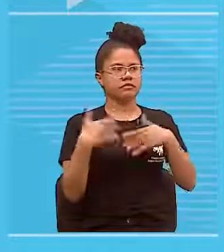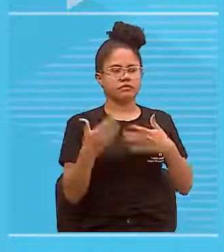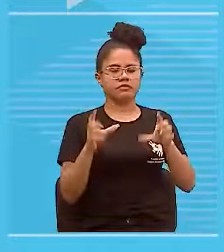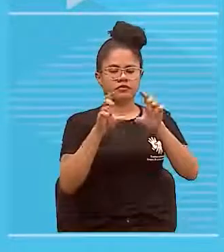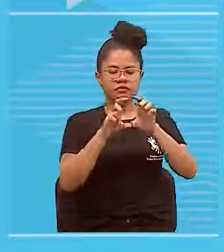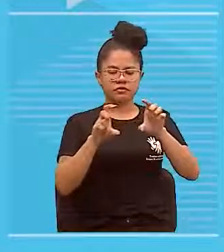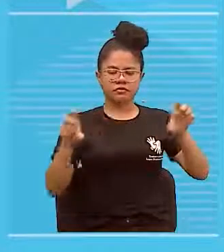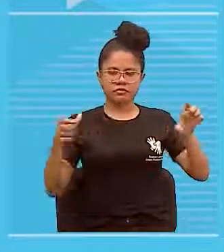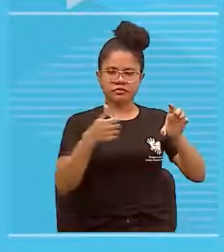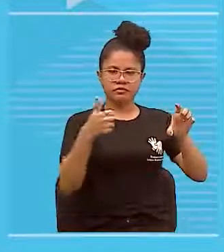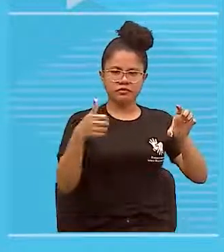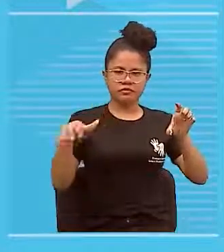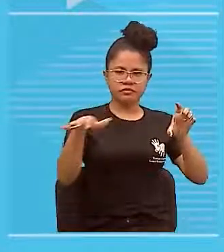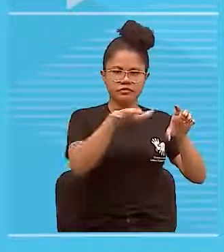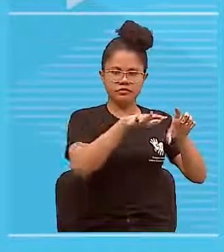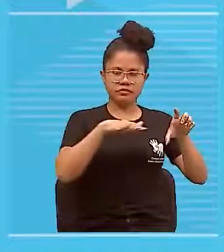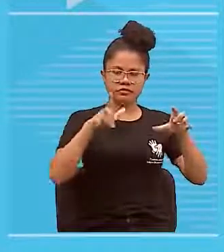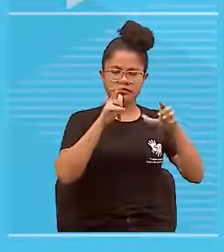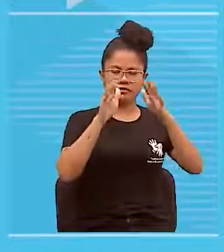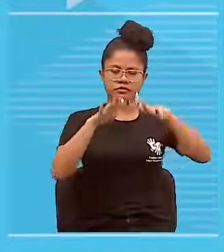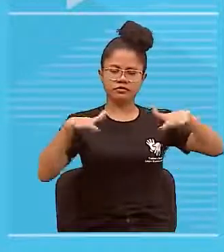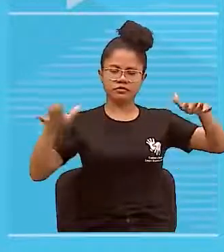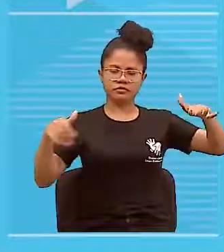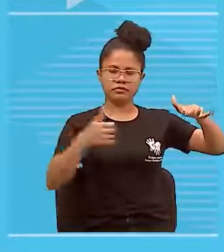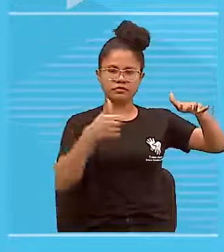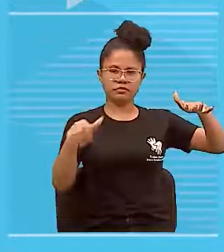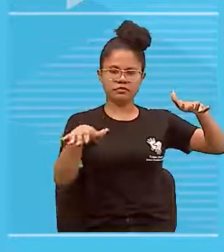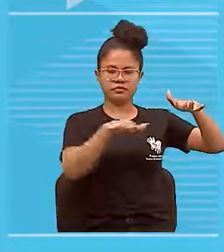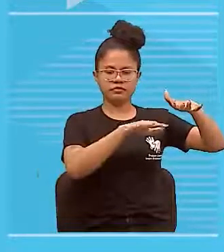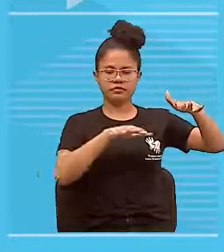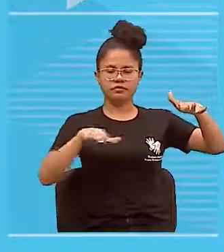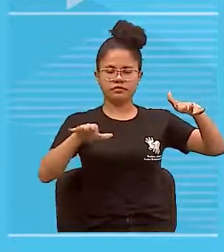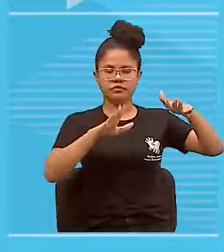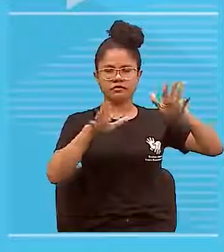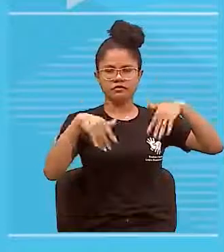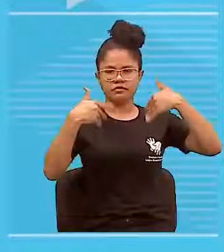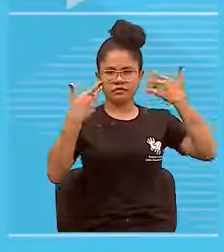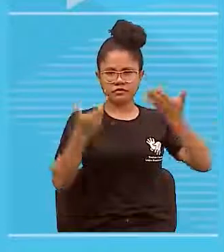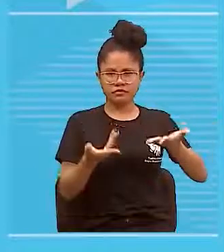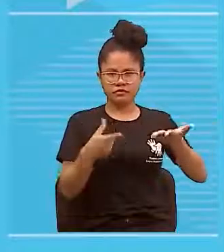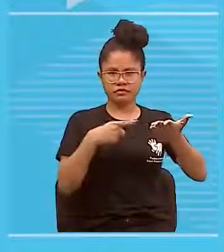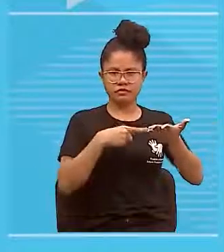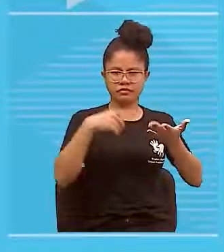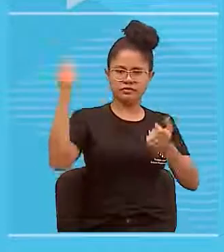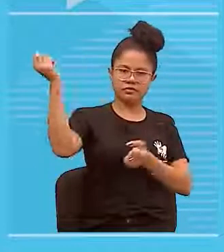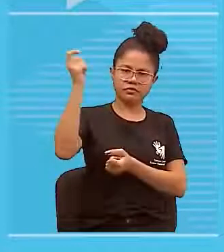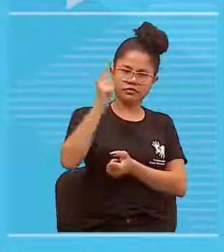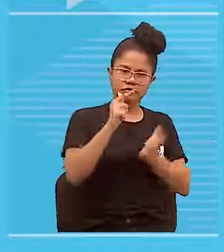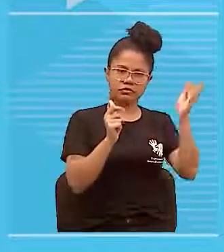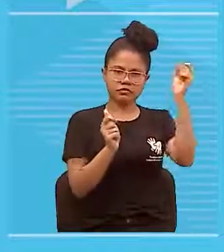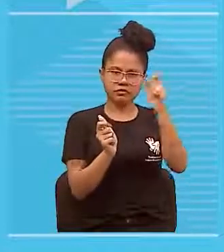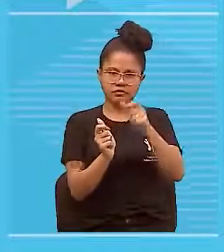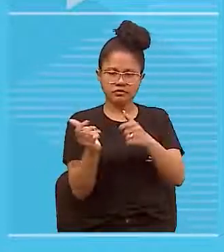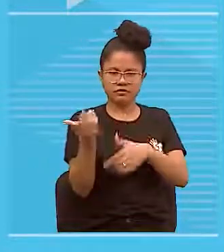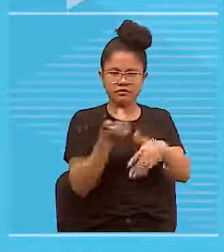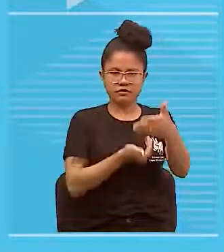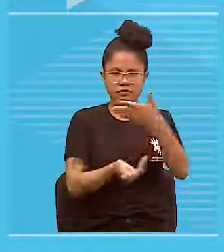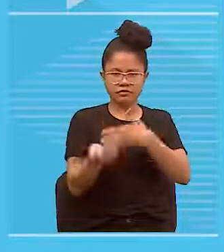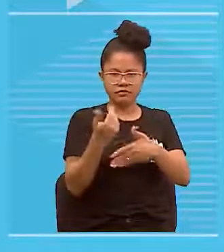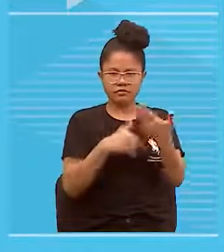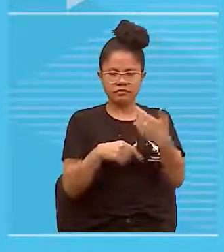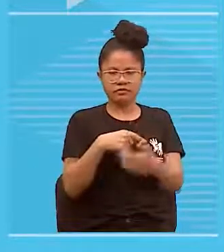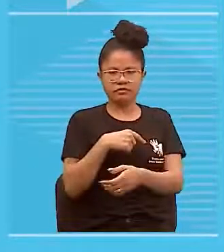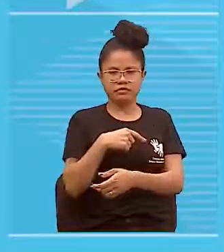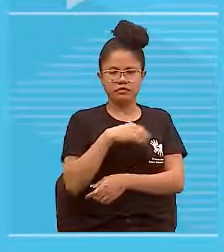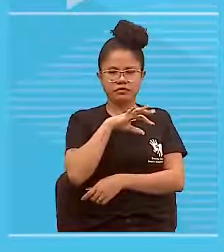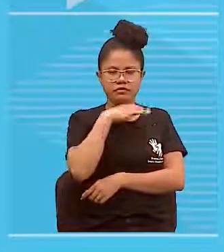vai ser justamente essa junção, essa interação entre seres vivos